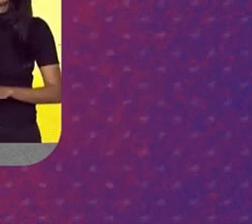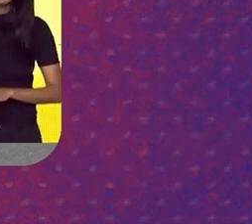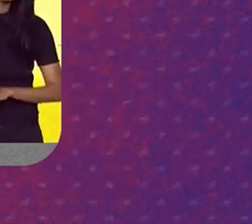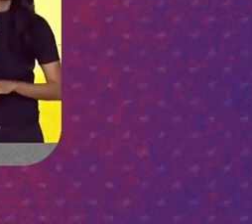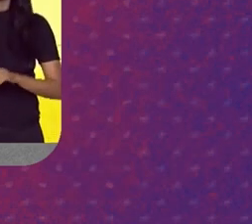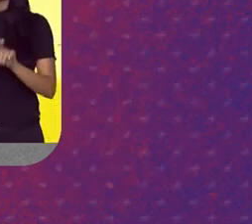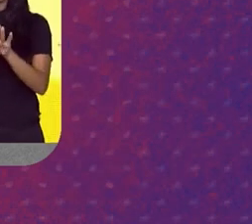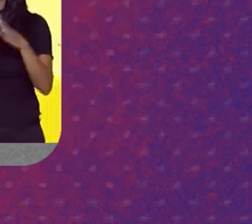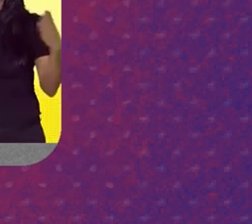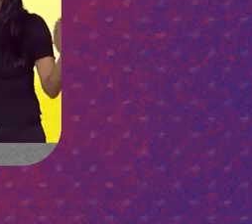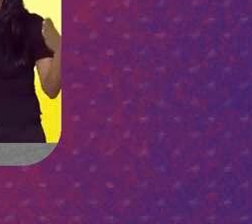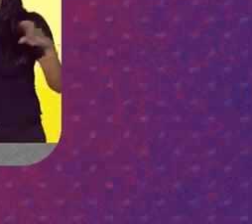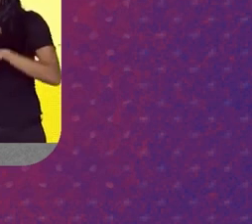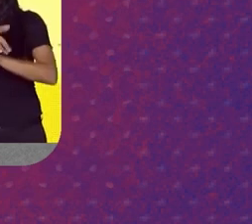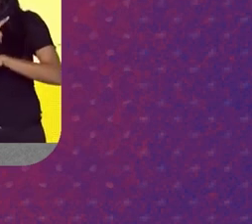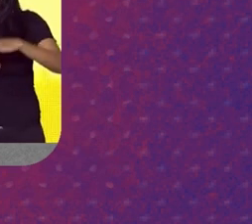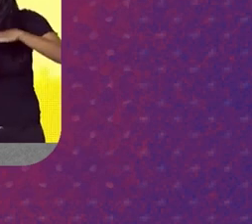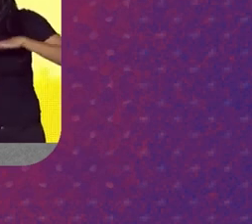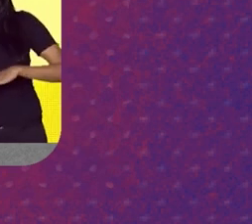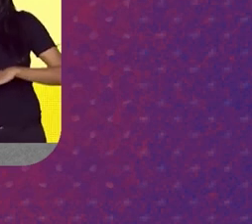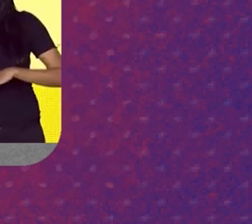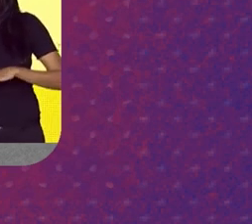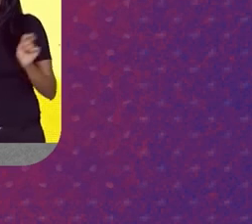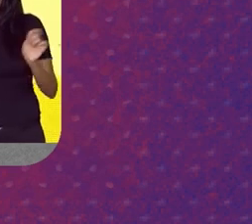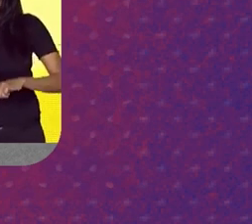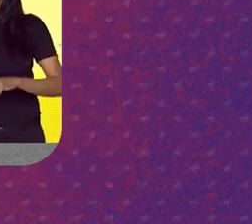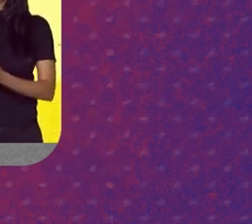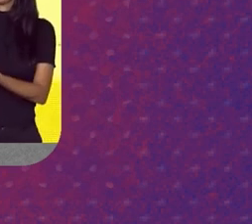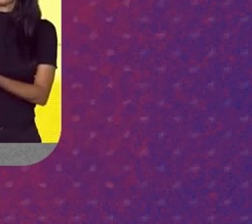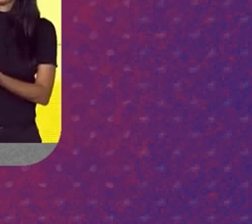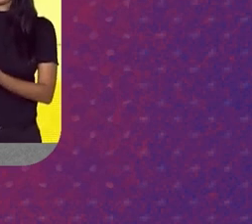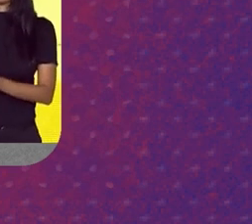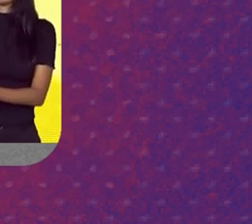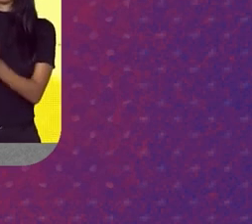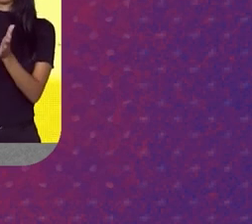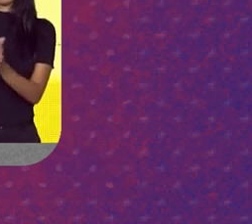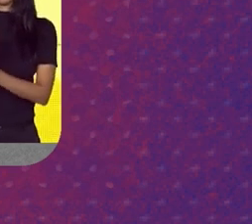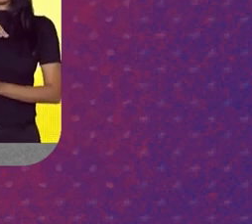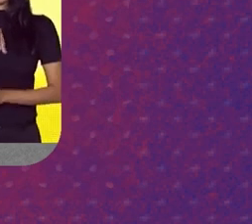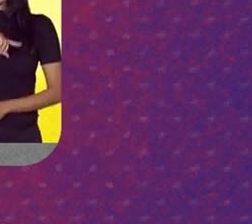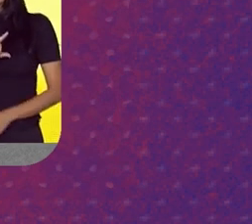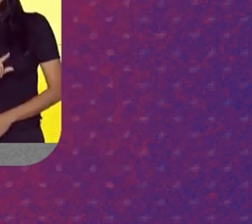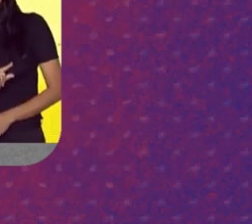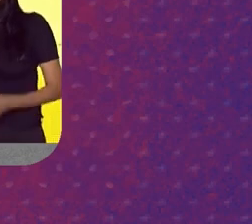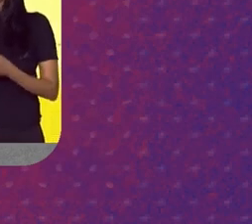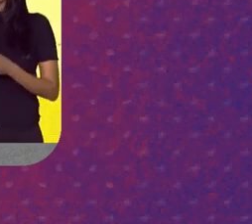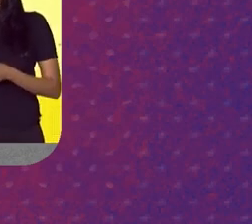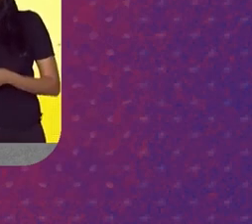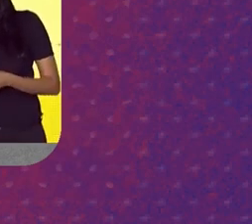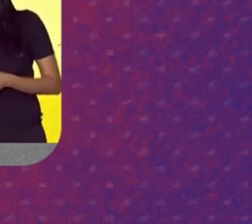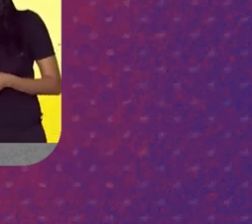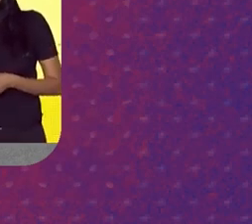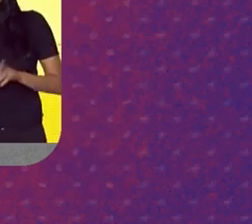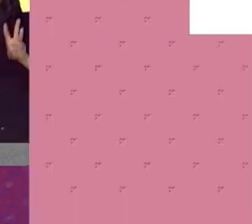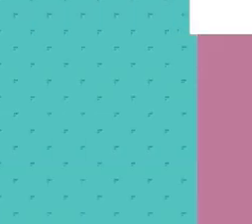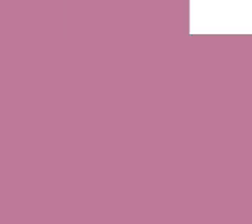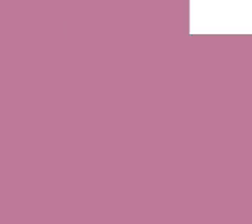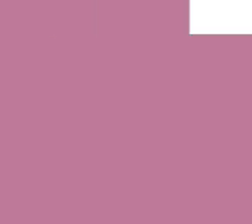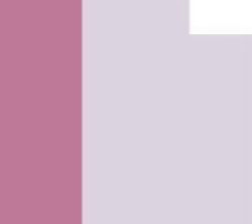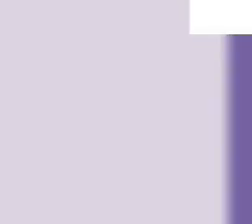as portas das universidades federais para jovens de baixa renda, negros, pardos, indígenas e pessoas